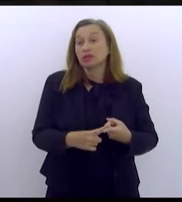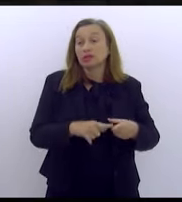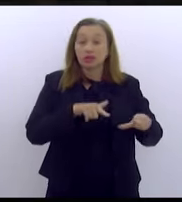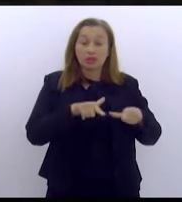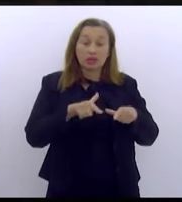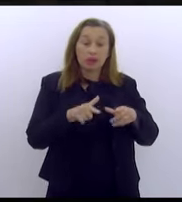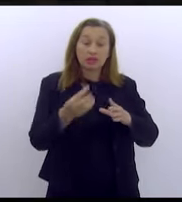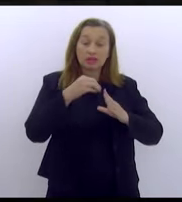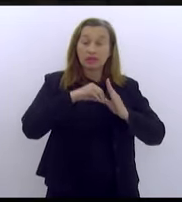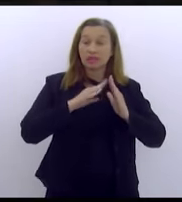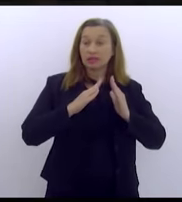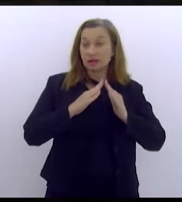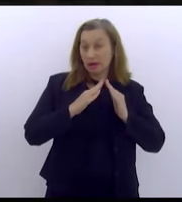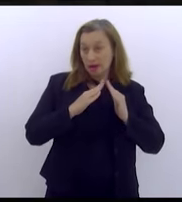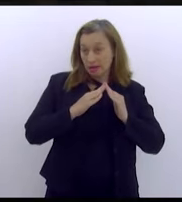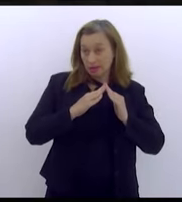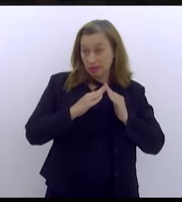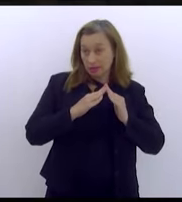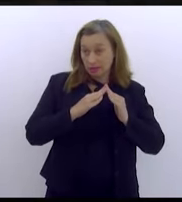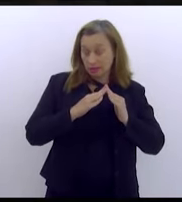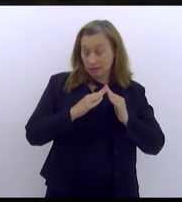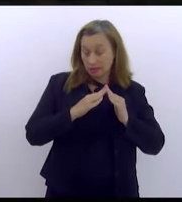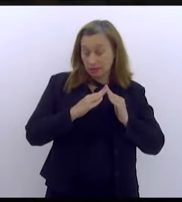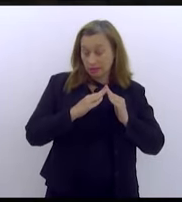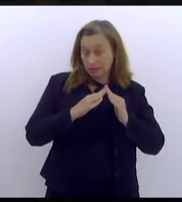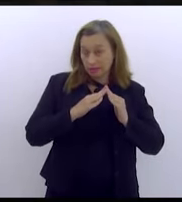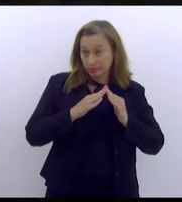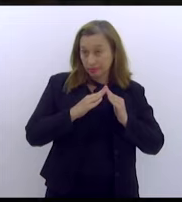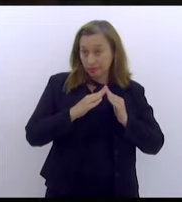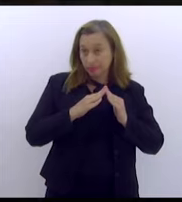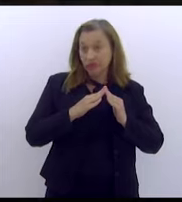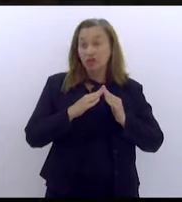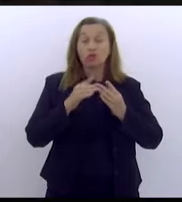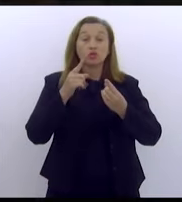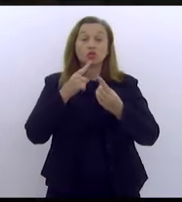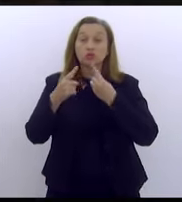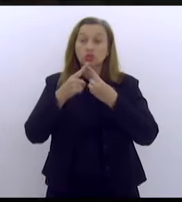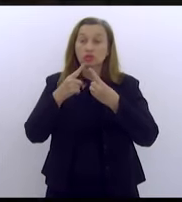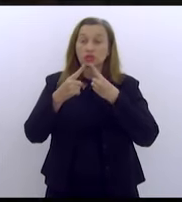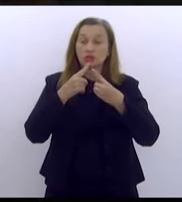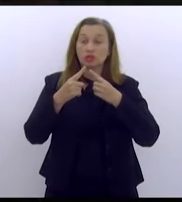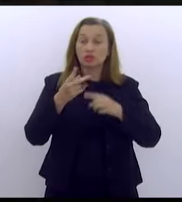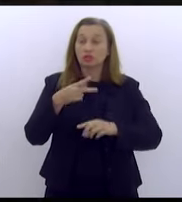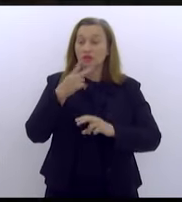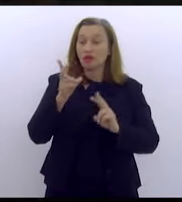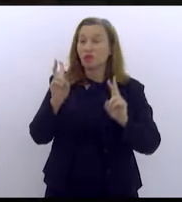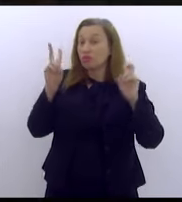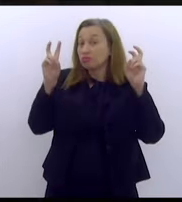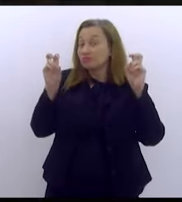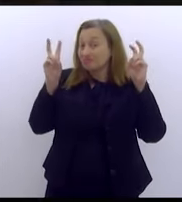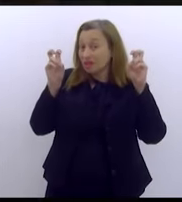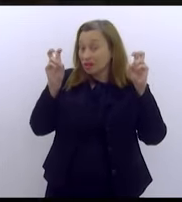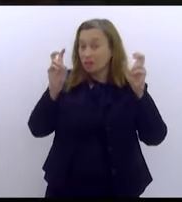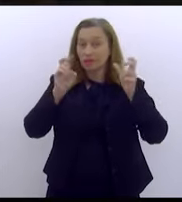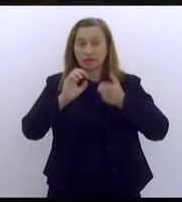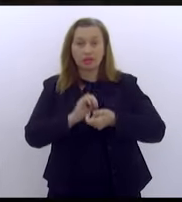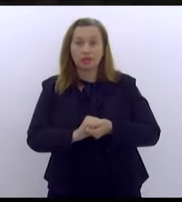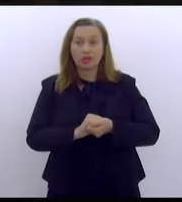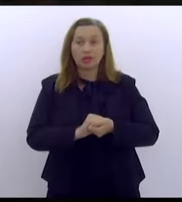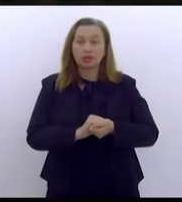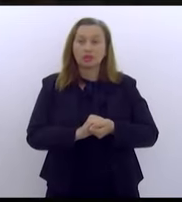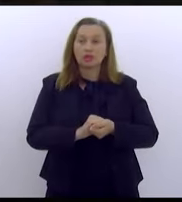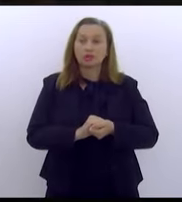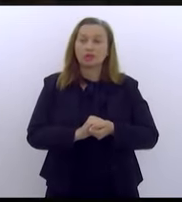tarefas ordinárias que se tem em uma casa. Esse foi um debate que foi colocado como tema do